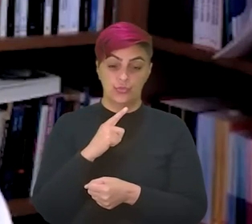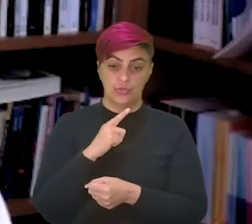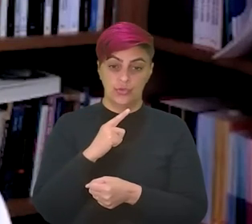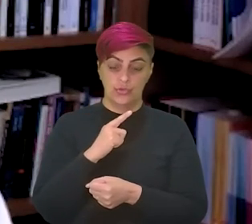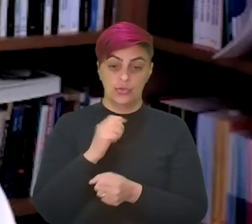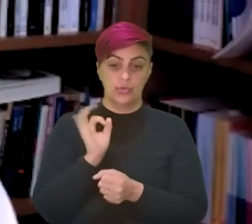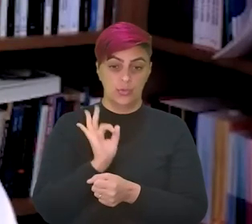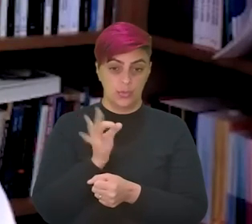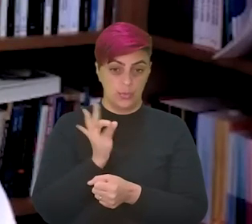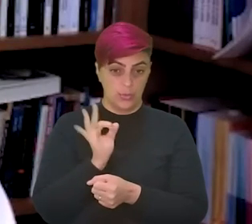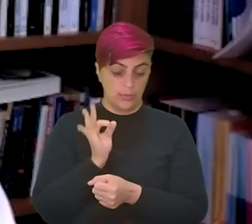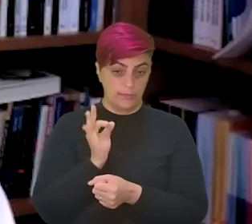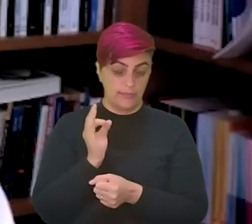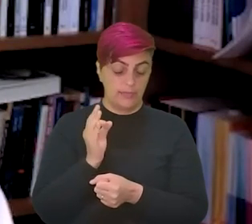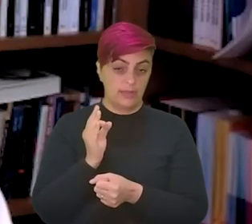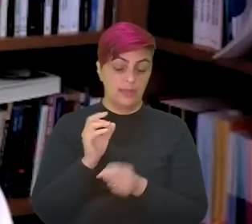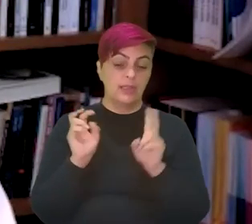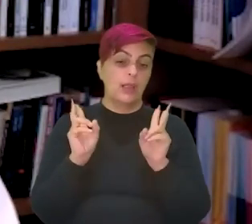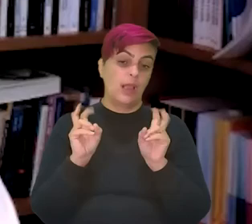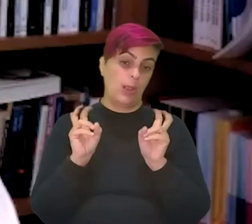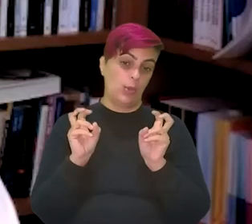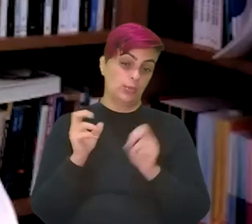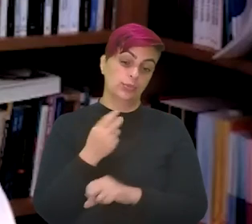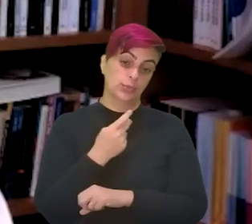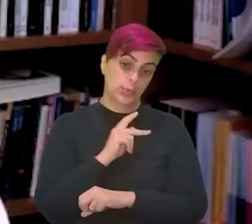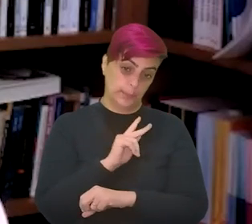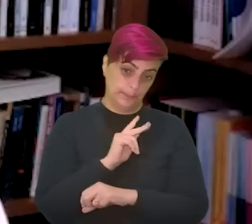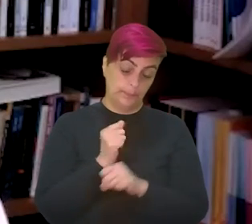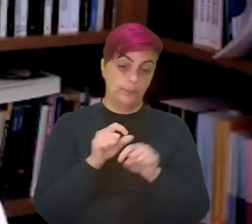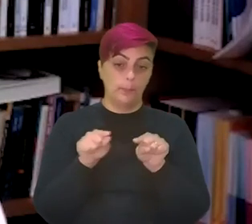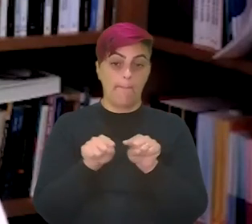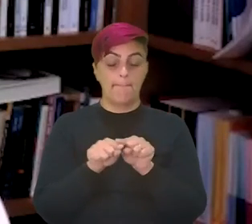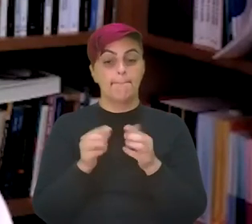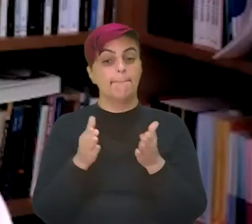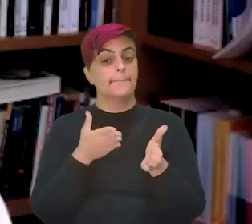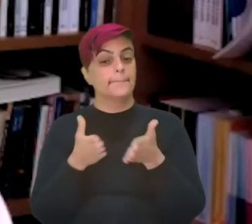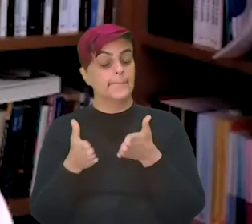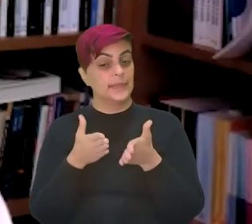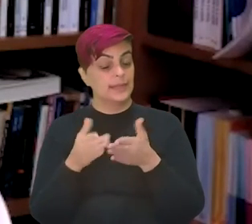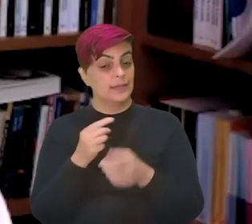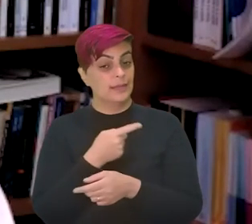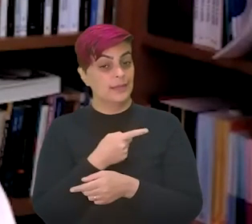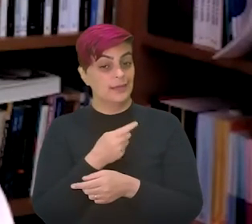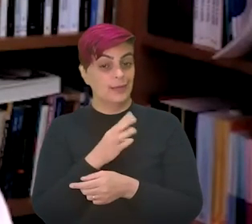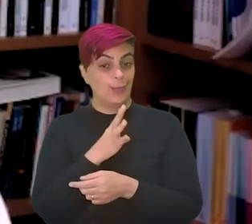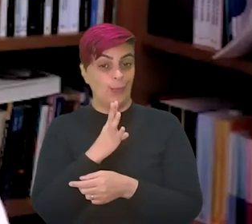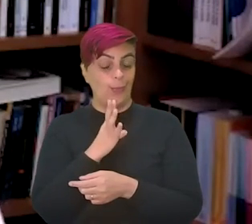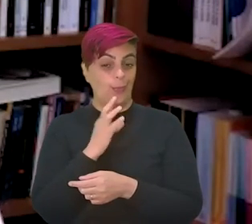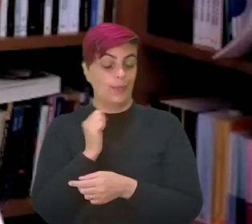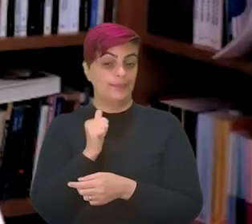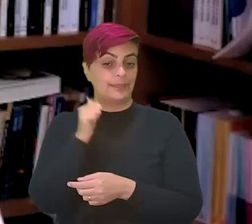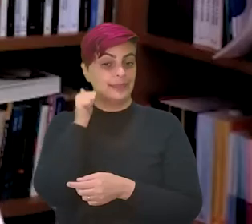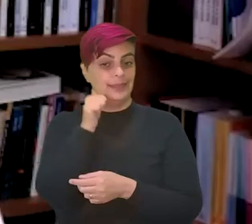definido que o tema dele seria o Kula, né? E esse foi o período também que ele encontrou a noiva